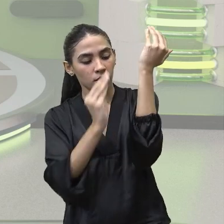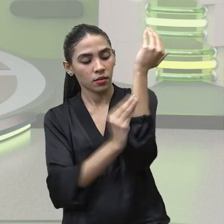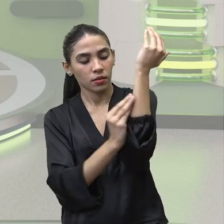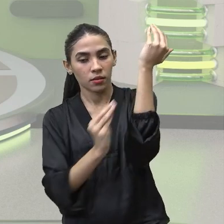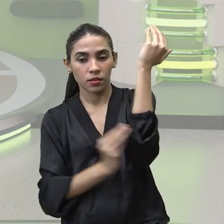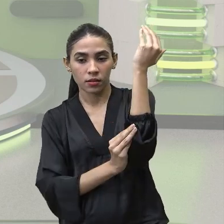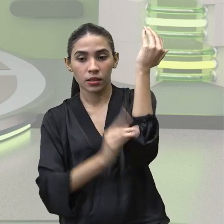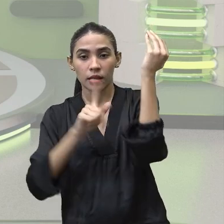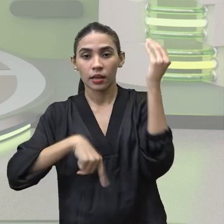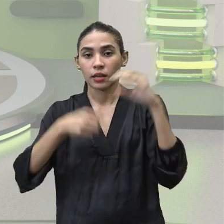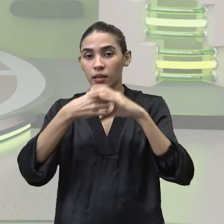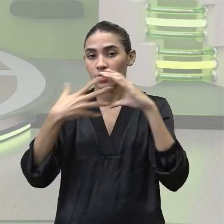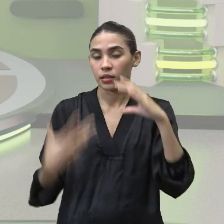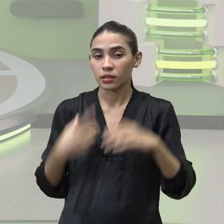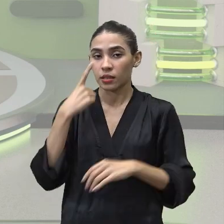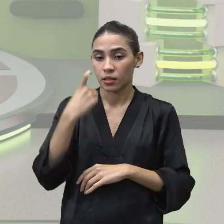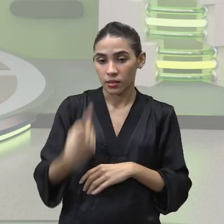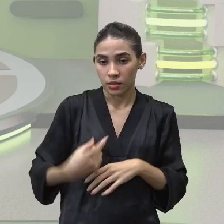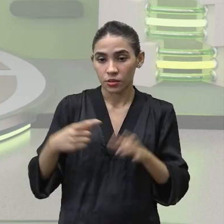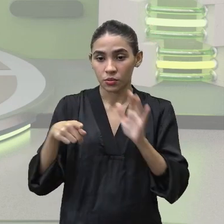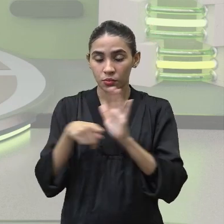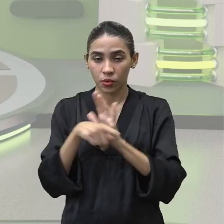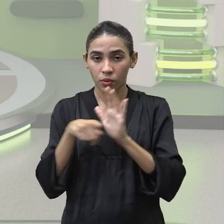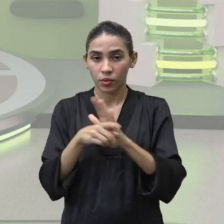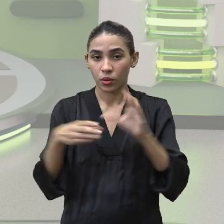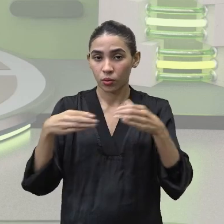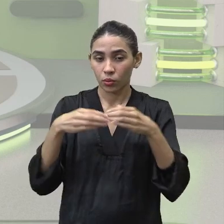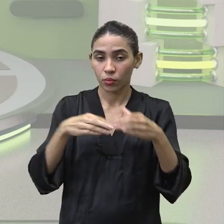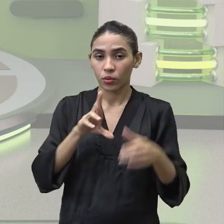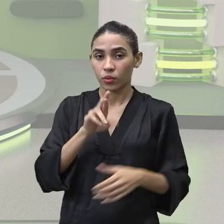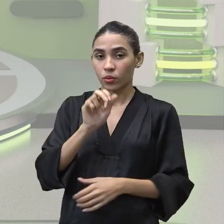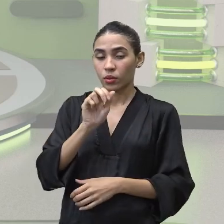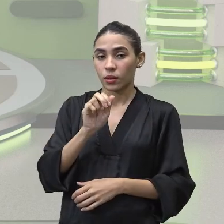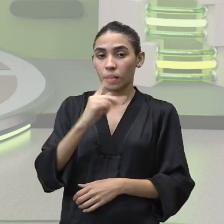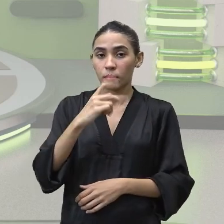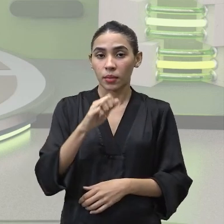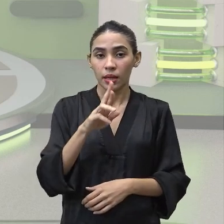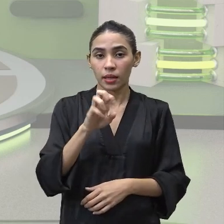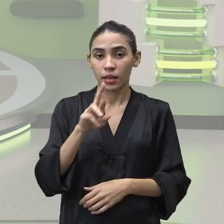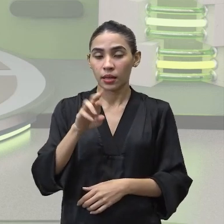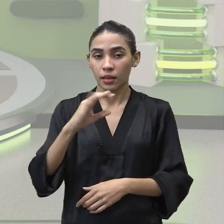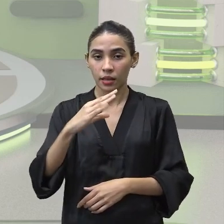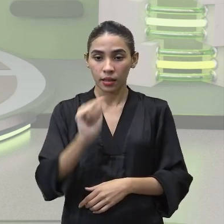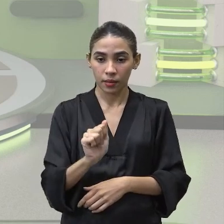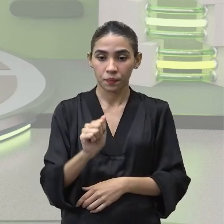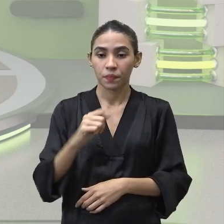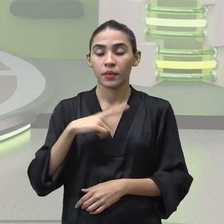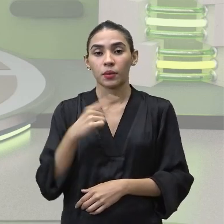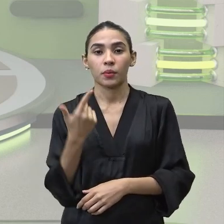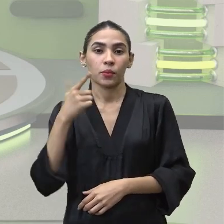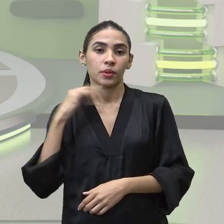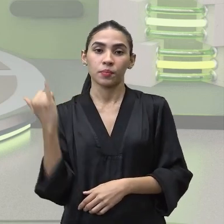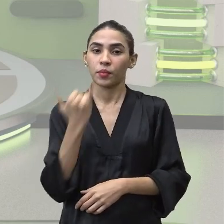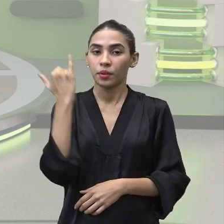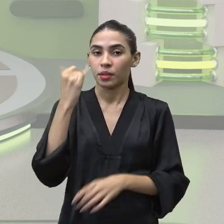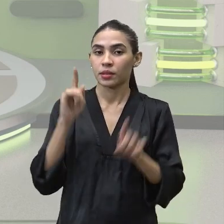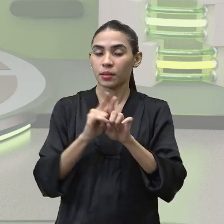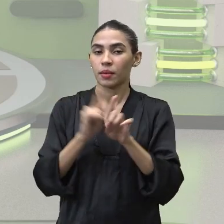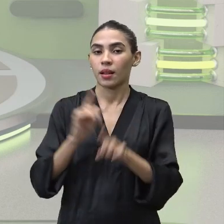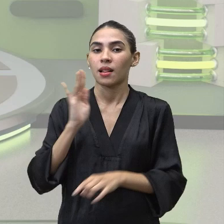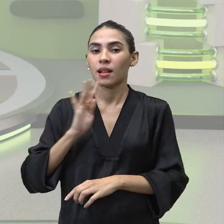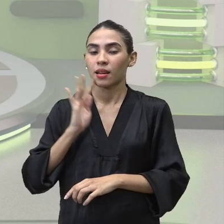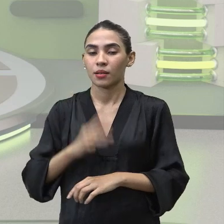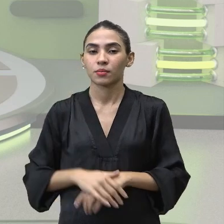São características bem interessantes desses indivíduos. Existe outra também, uma importância bem